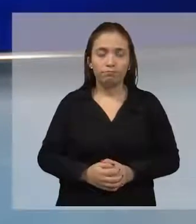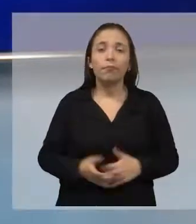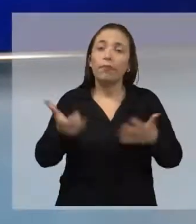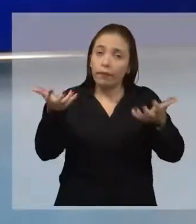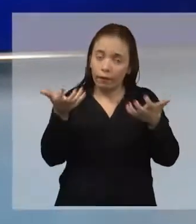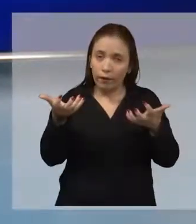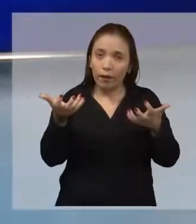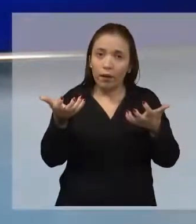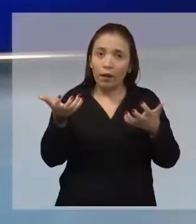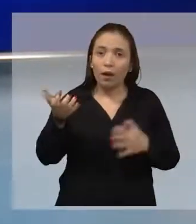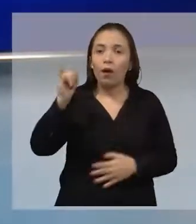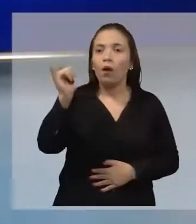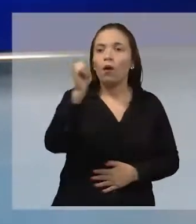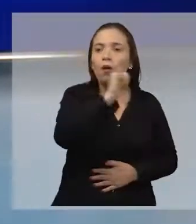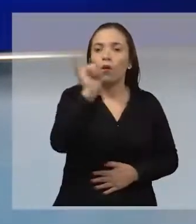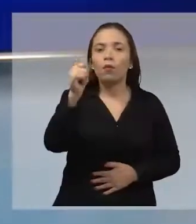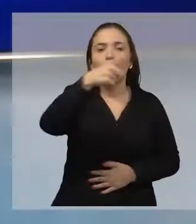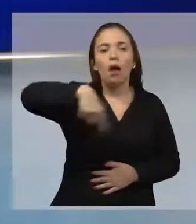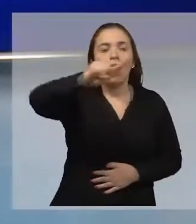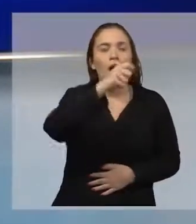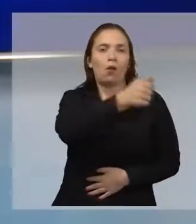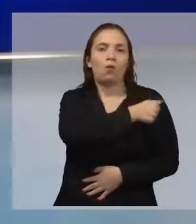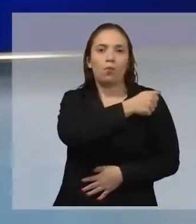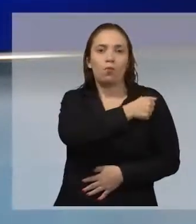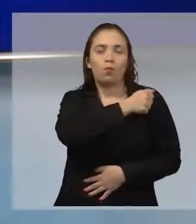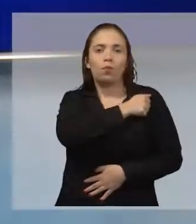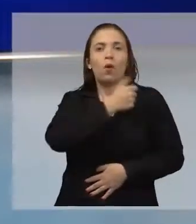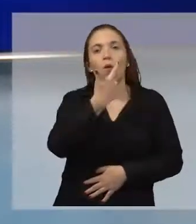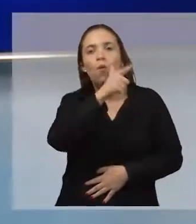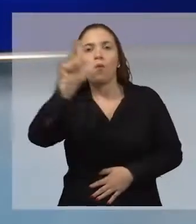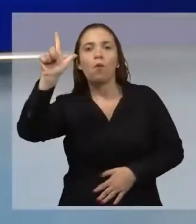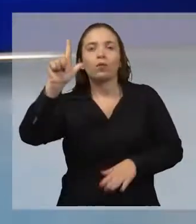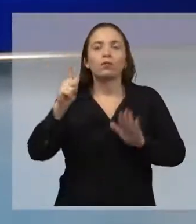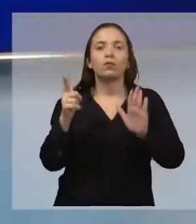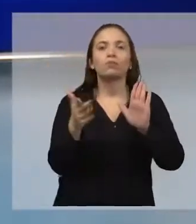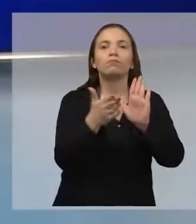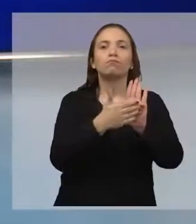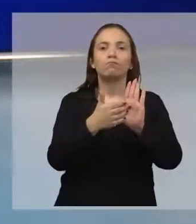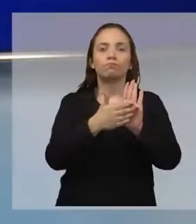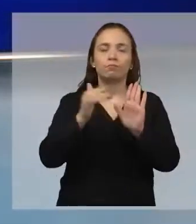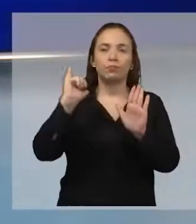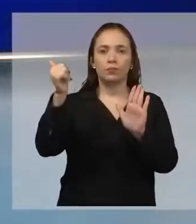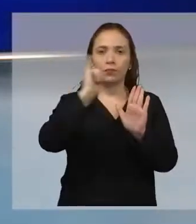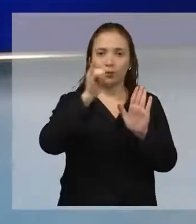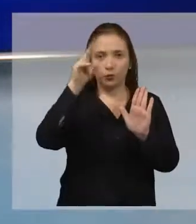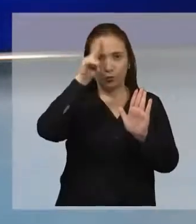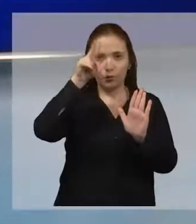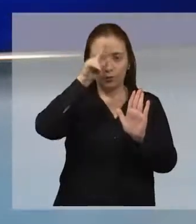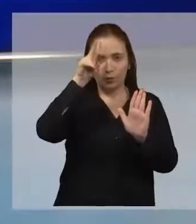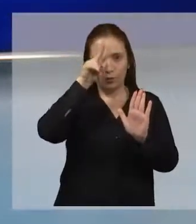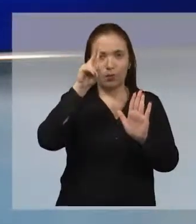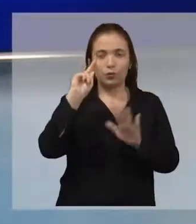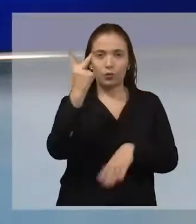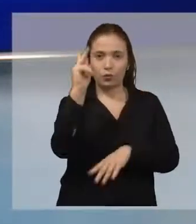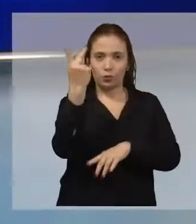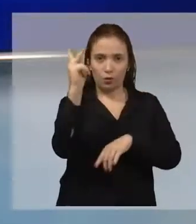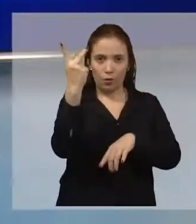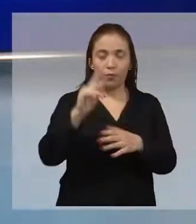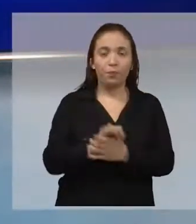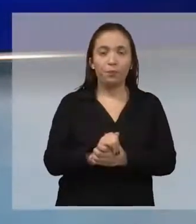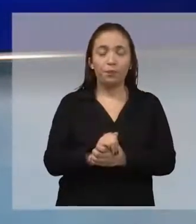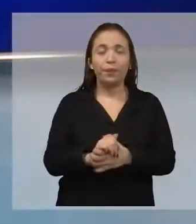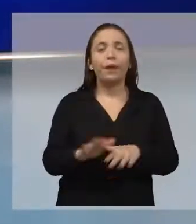contar para o alunado, a partir de agora, uma outra história. Como se não bastasse tudo isso, você